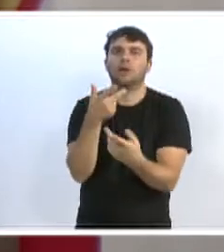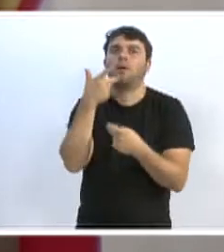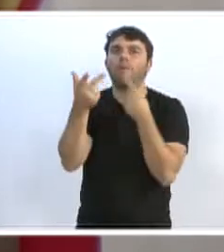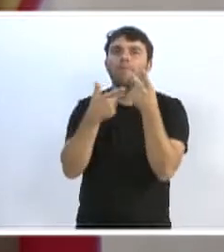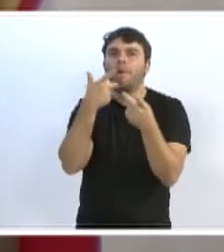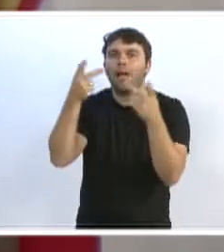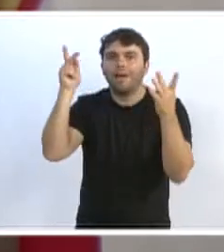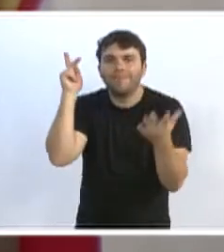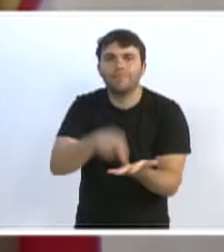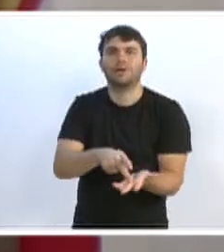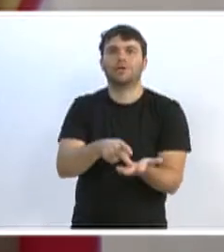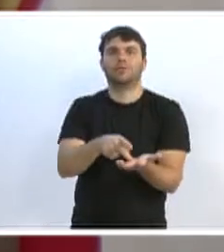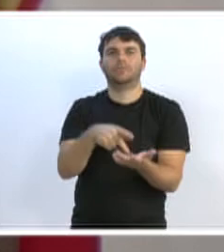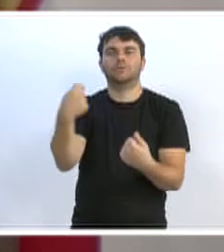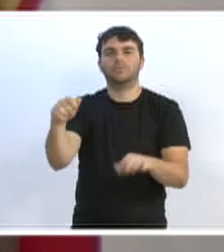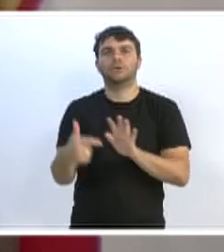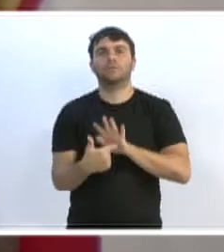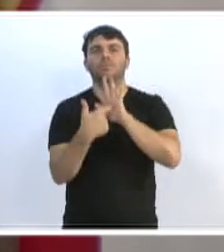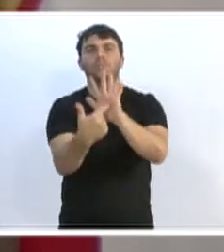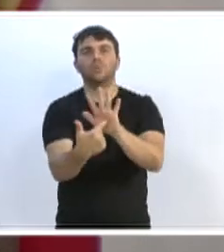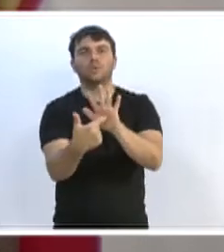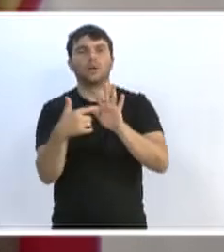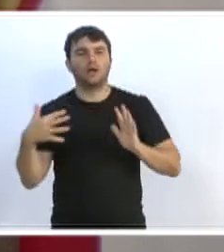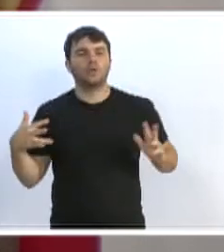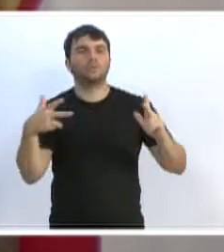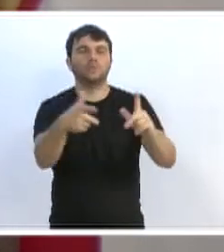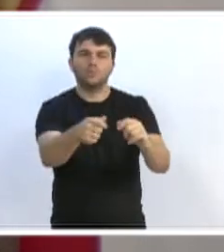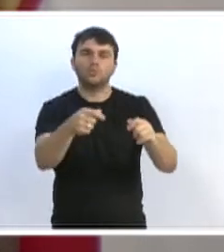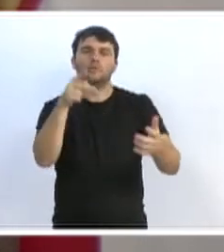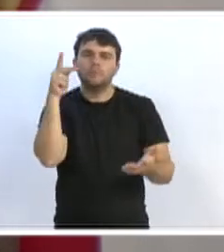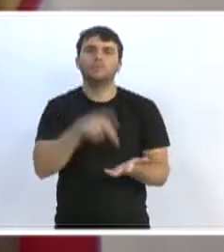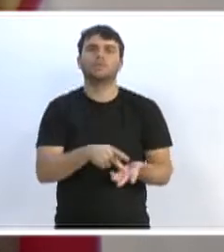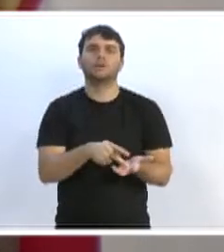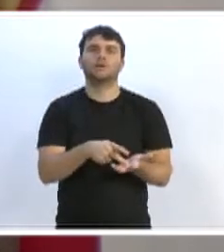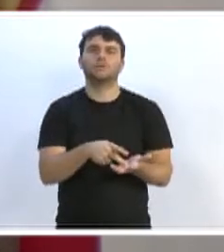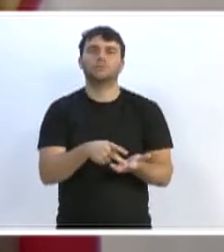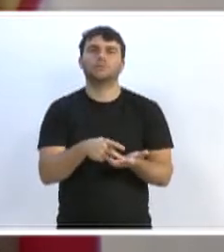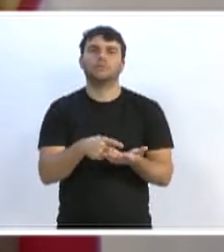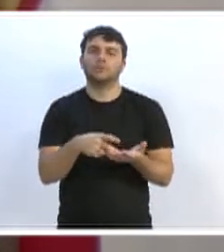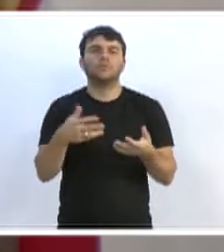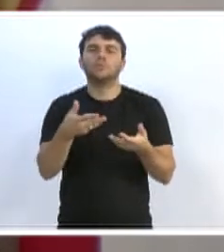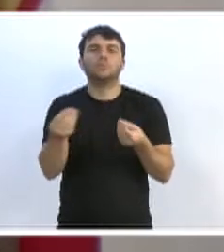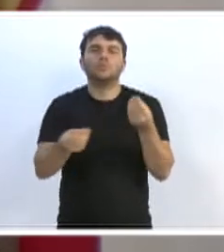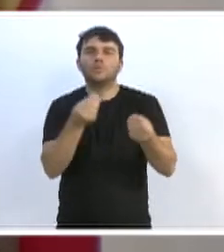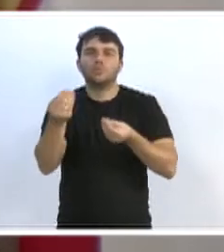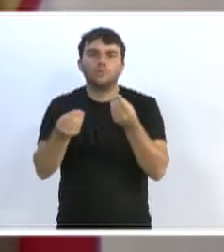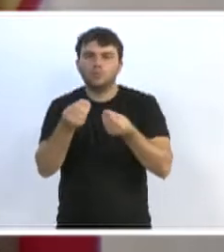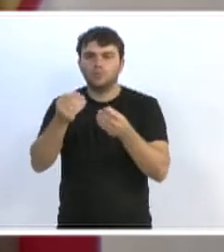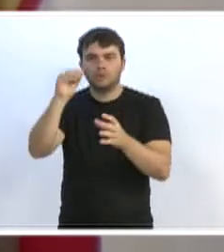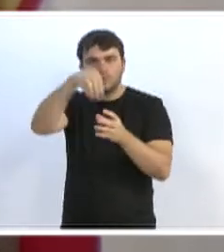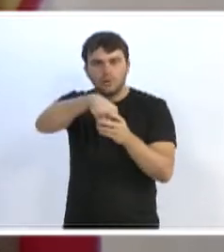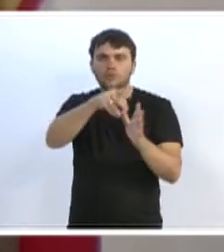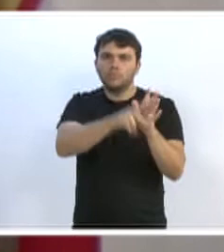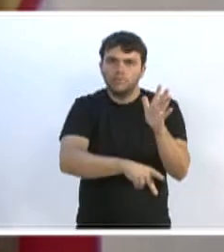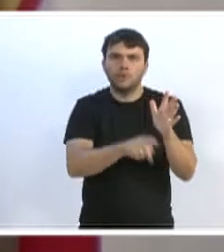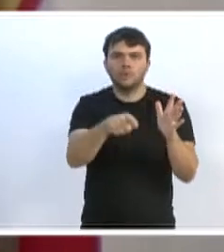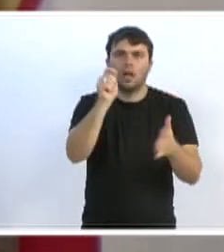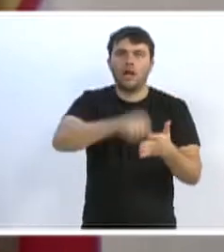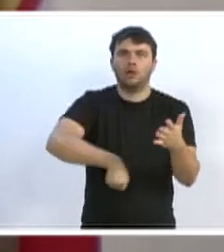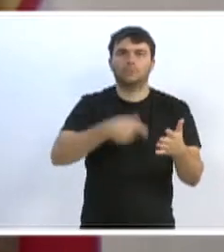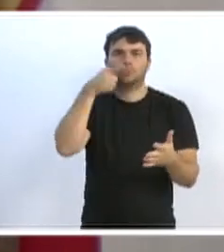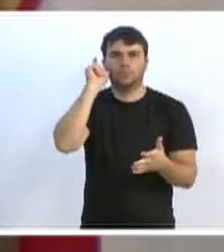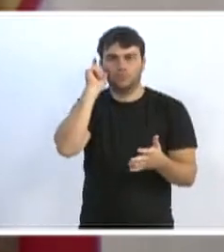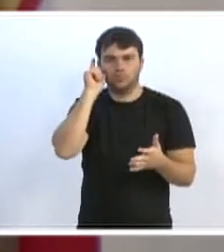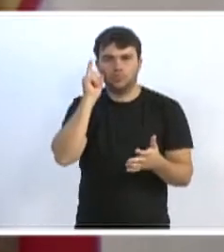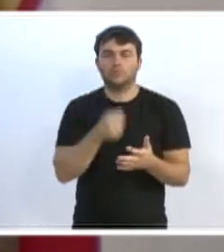a verdade, apresentem para todos o que realmente e qual é a essência desse projeto que foi assinado ontem. E os